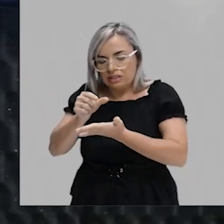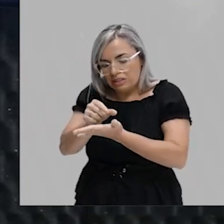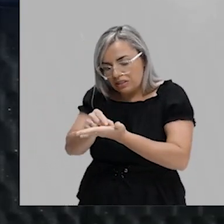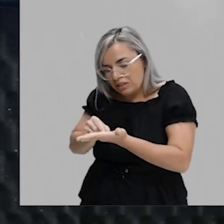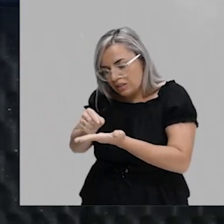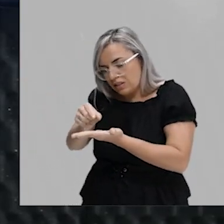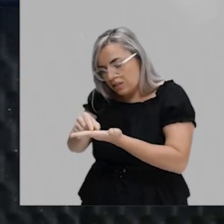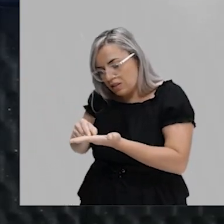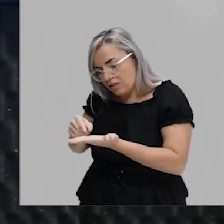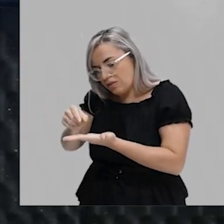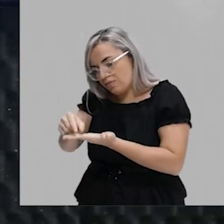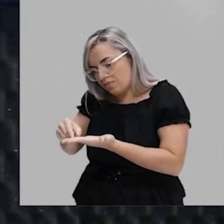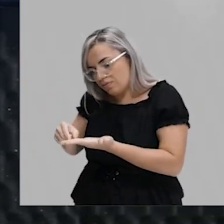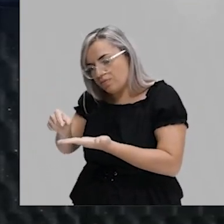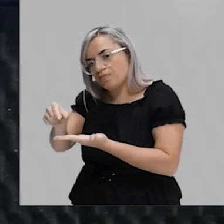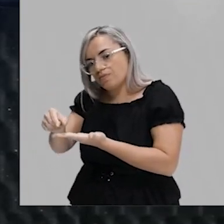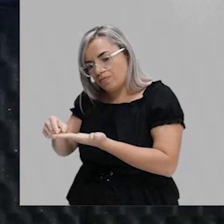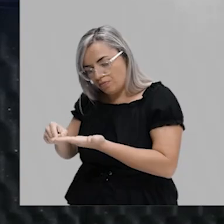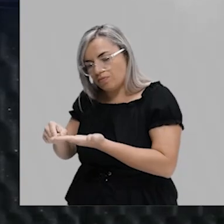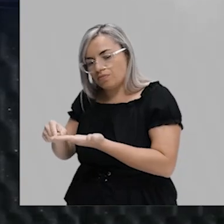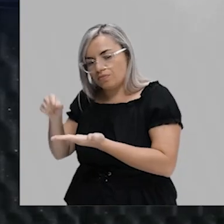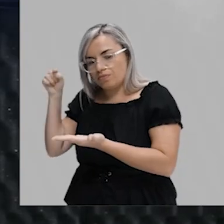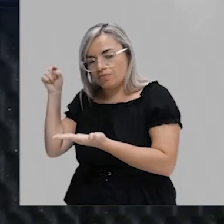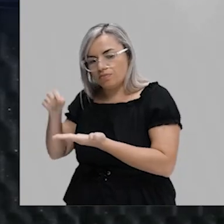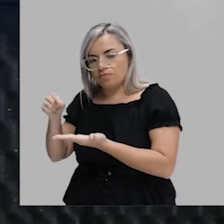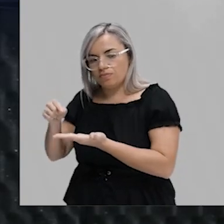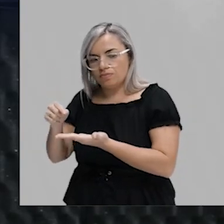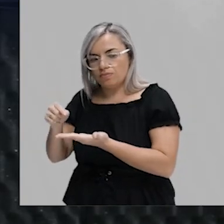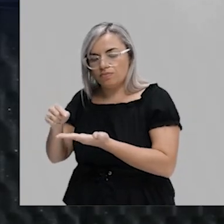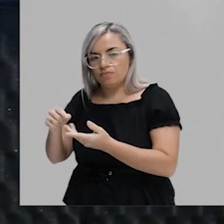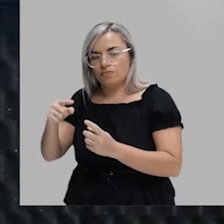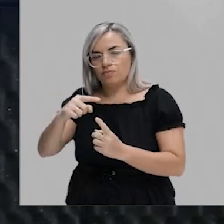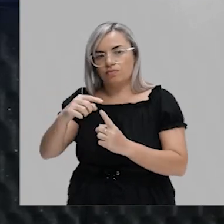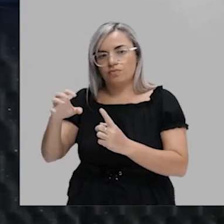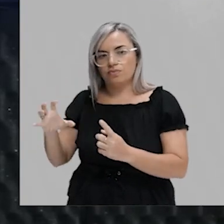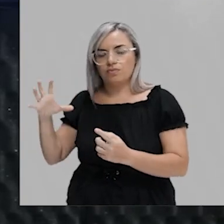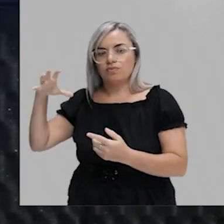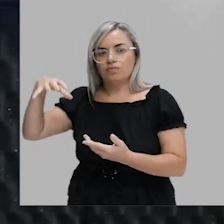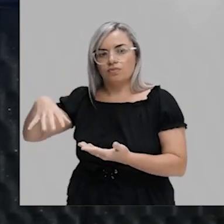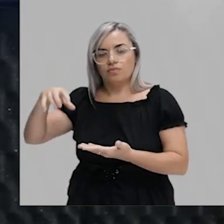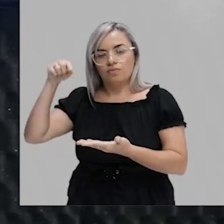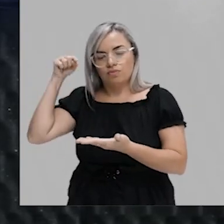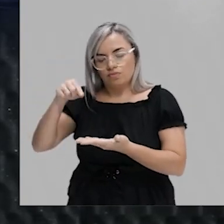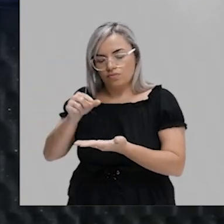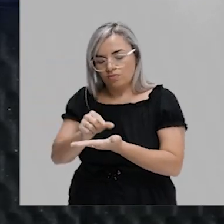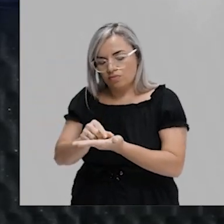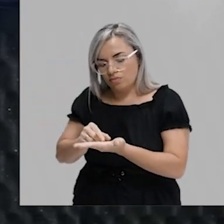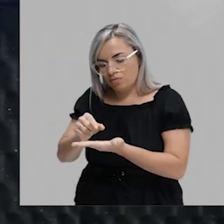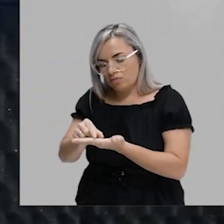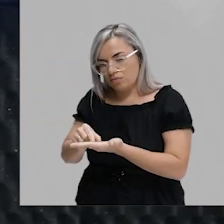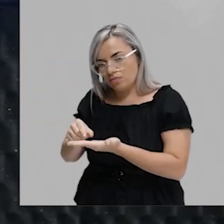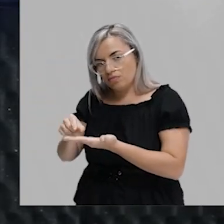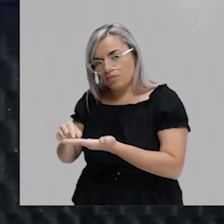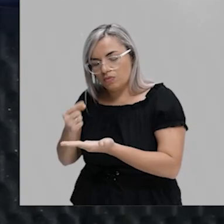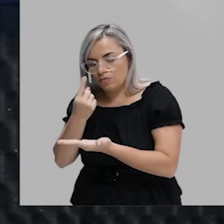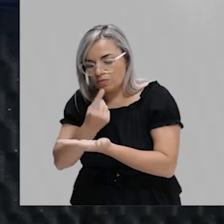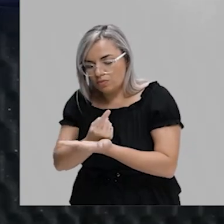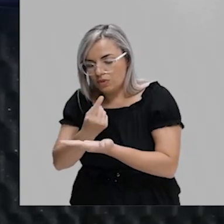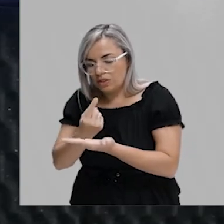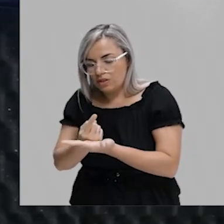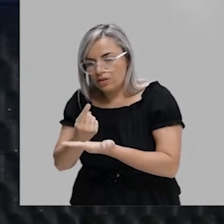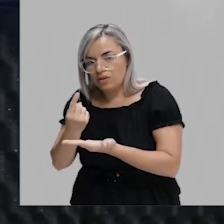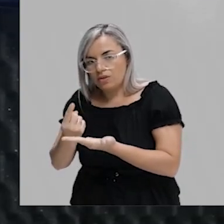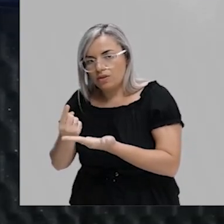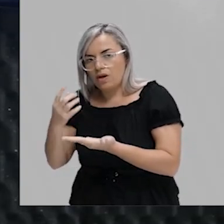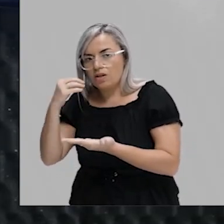diferentes indivíduos são tratadas com o mesmo tipo de enzimas de restrição, cada amostra terá